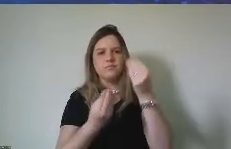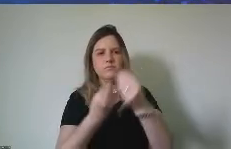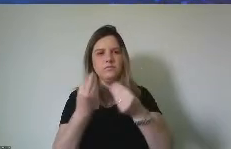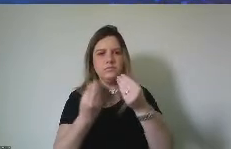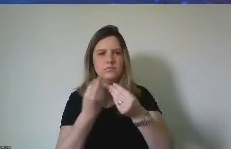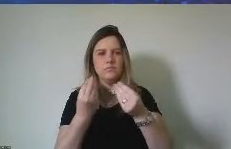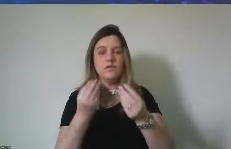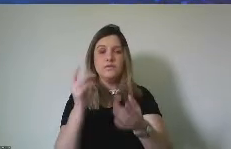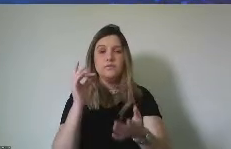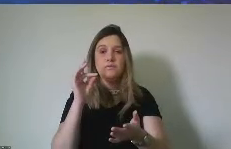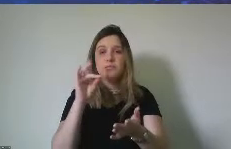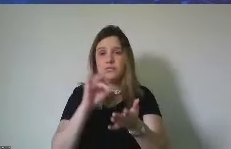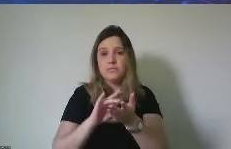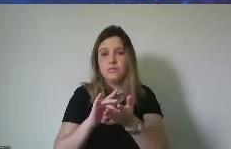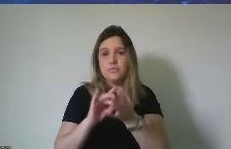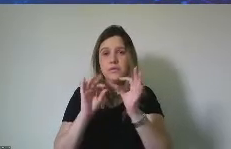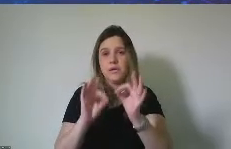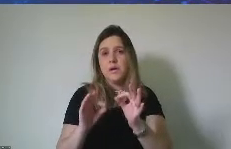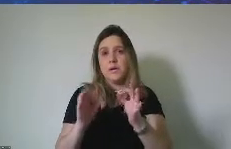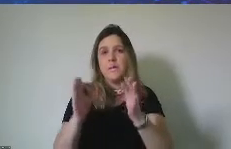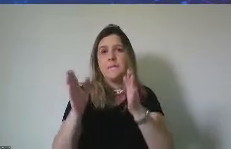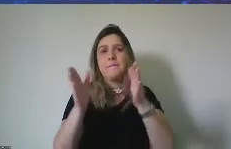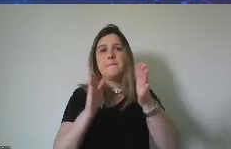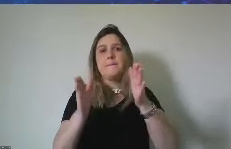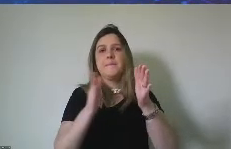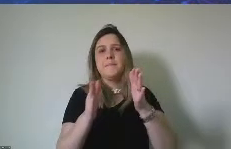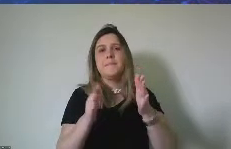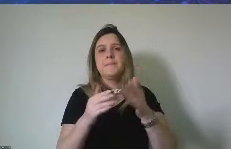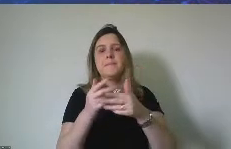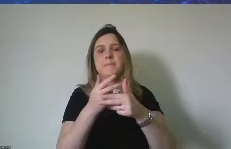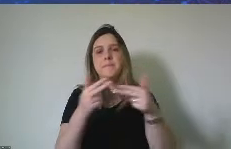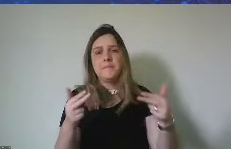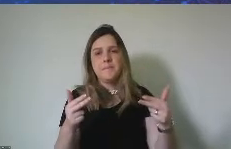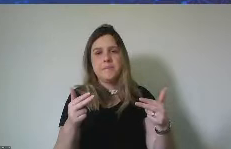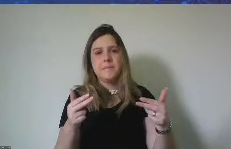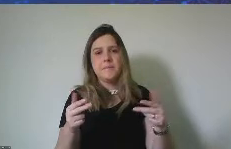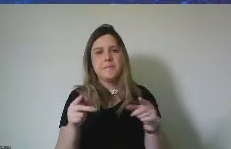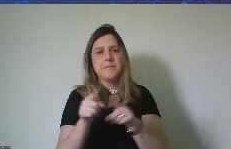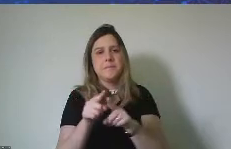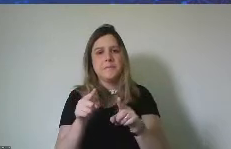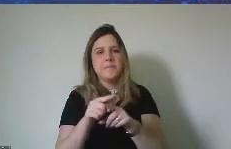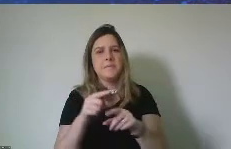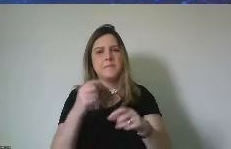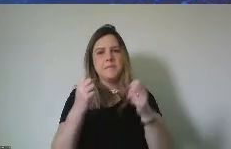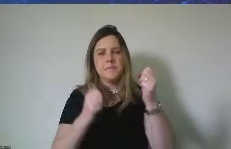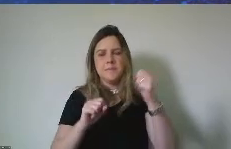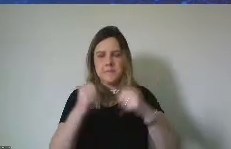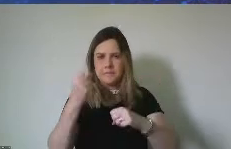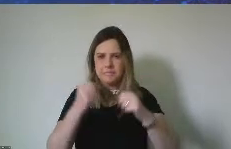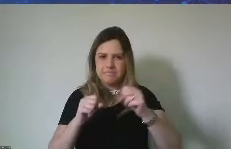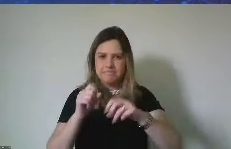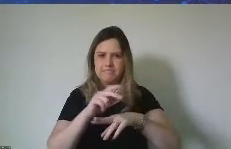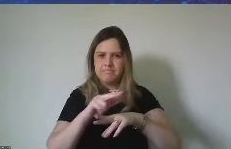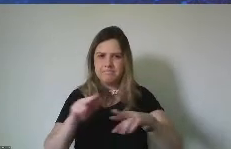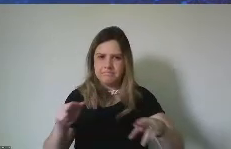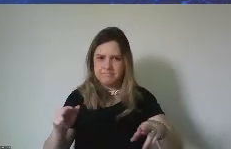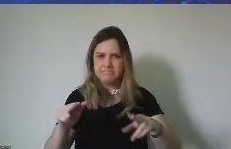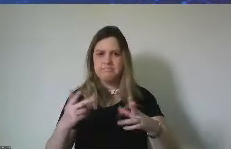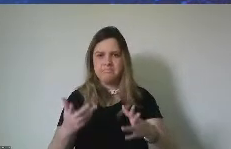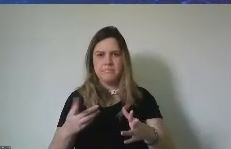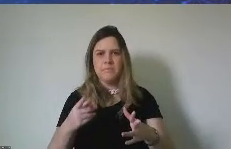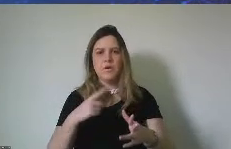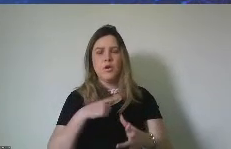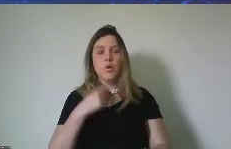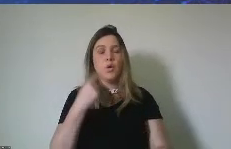conversa mas dado todo entusiasmo para desenvolver a nossa fonte produção de energia no mar se tem uma coisa